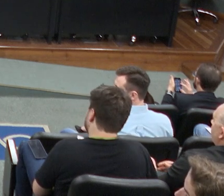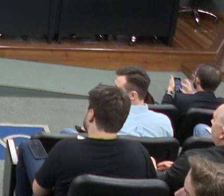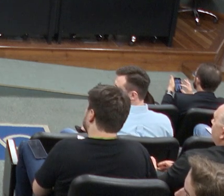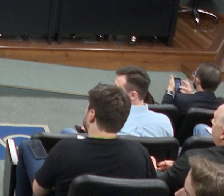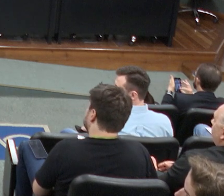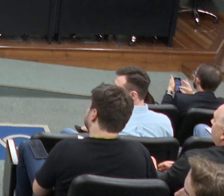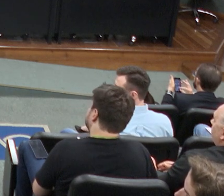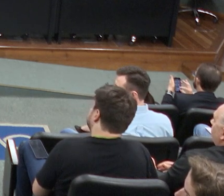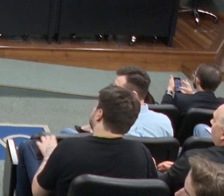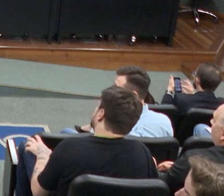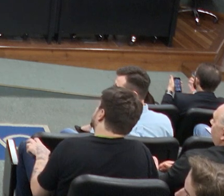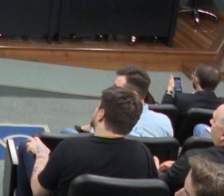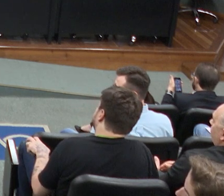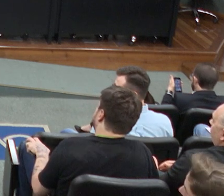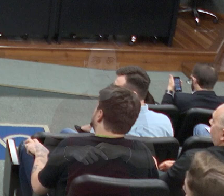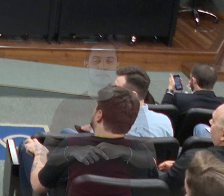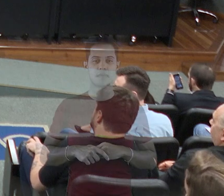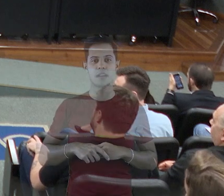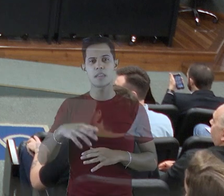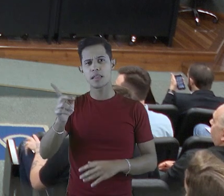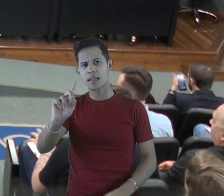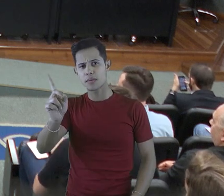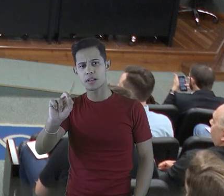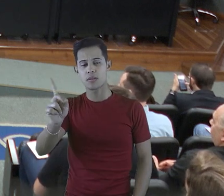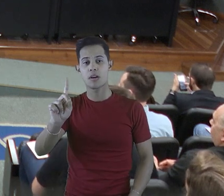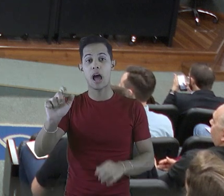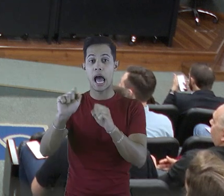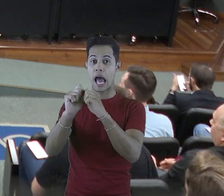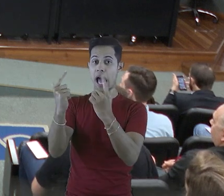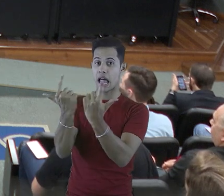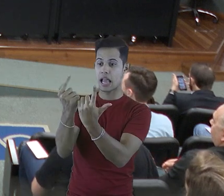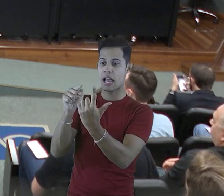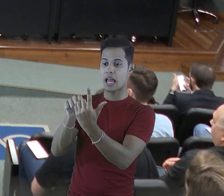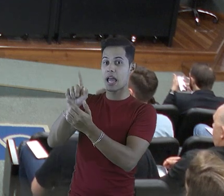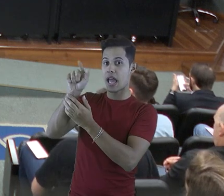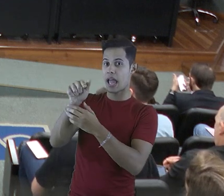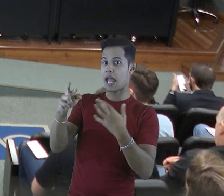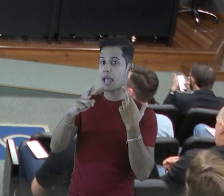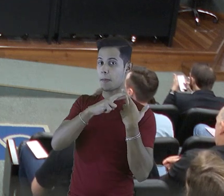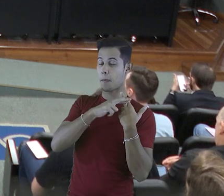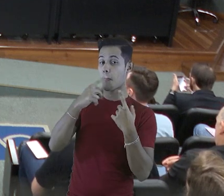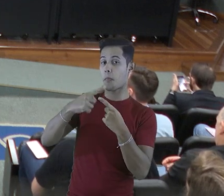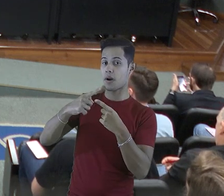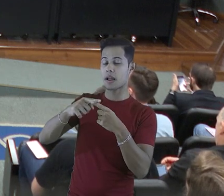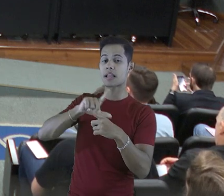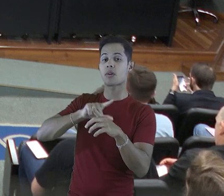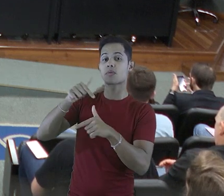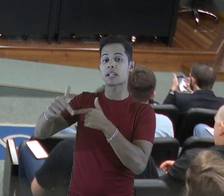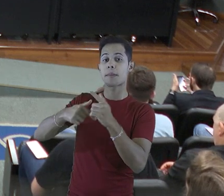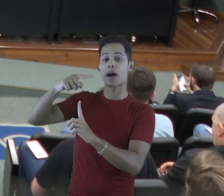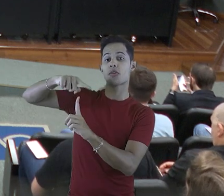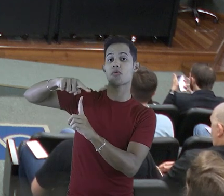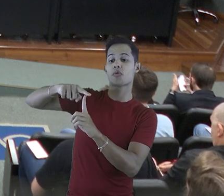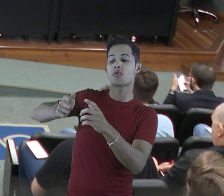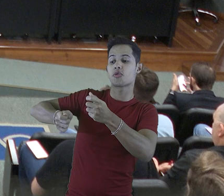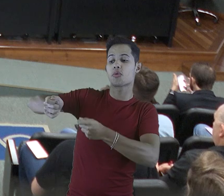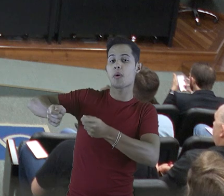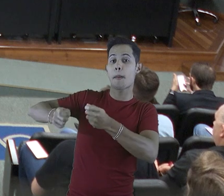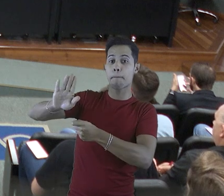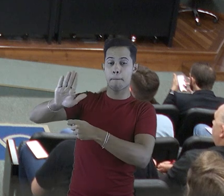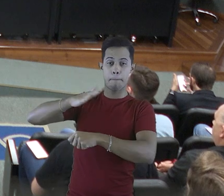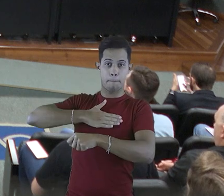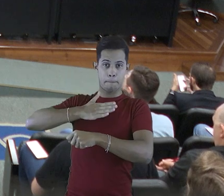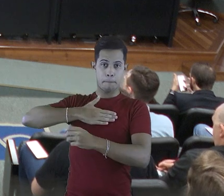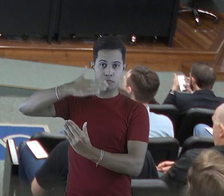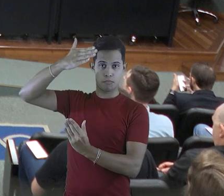responsável. responsável do governo do Estado. Não, não, não. A Assembleia é responsável porque ela exerce funções típicas de controle. Mas eu